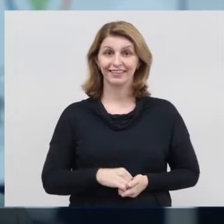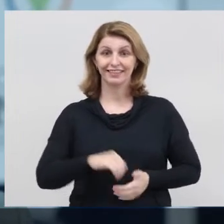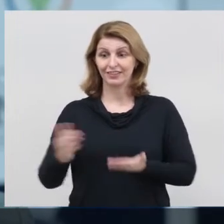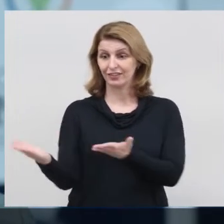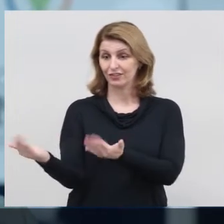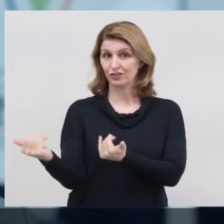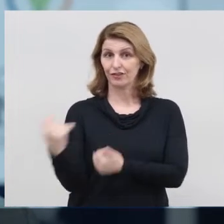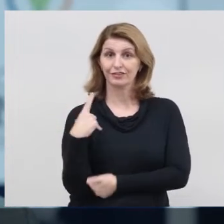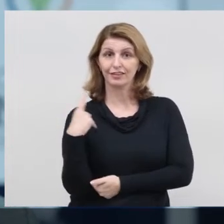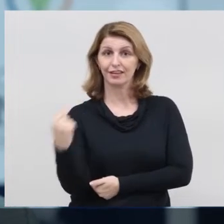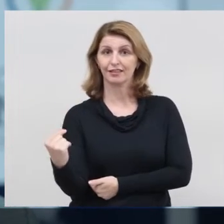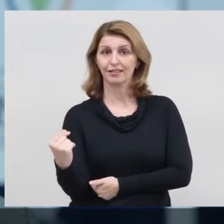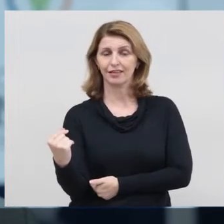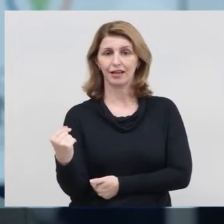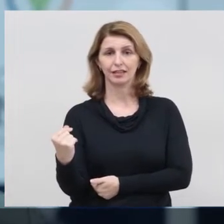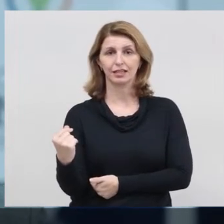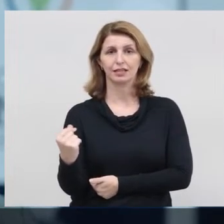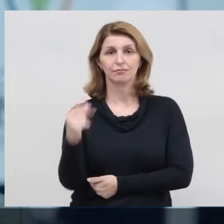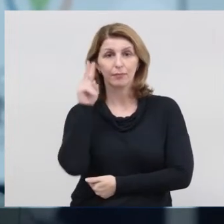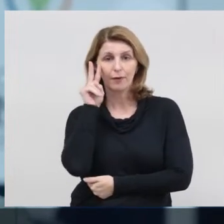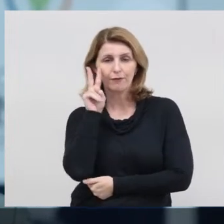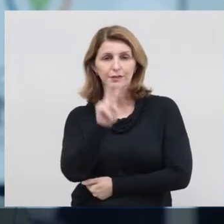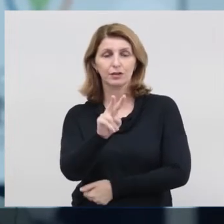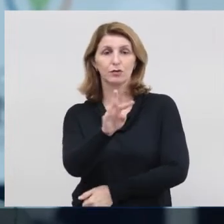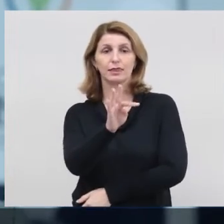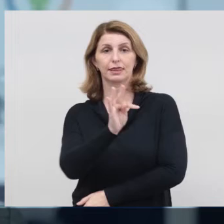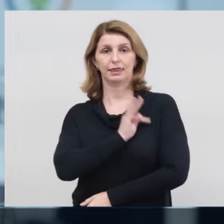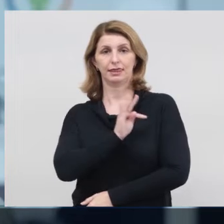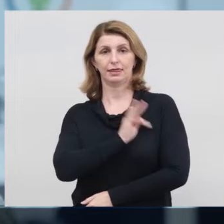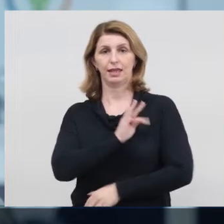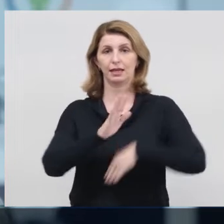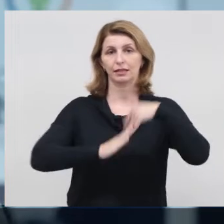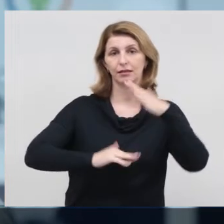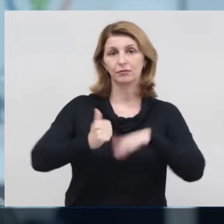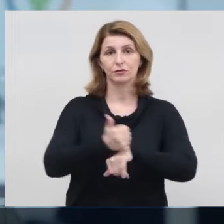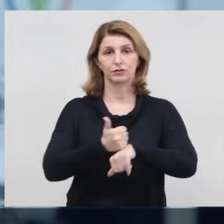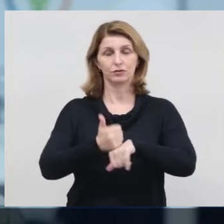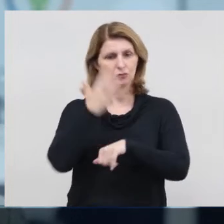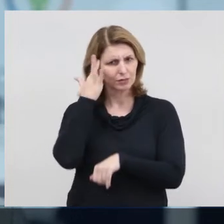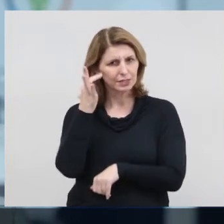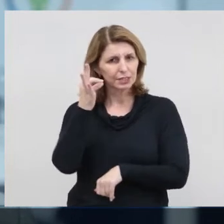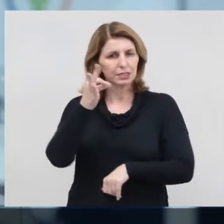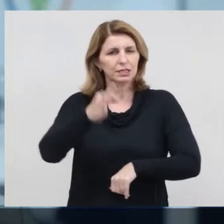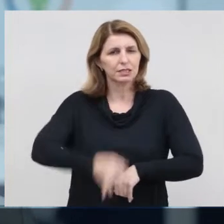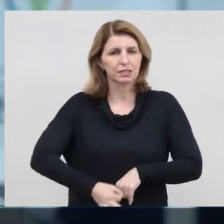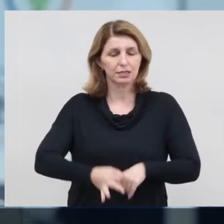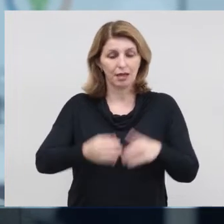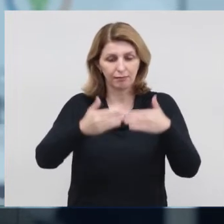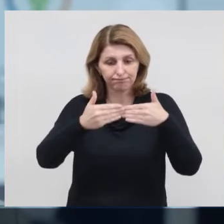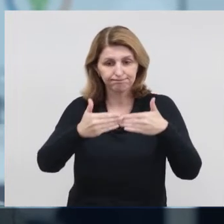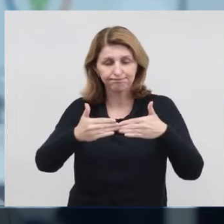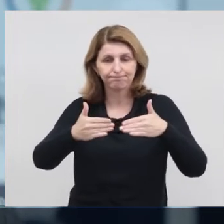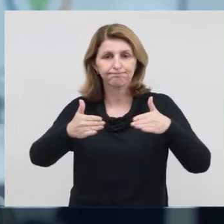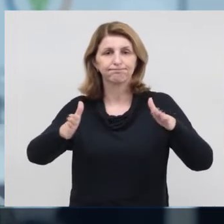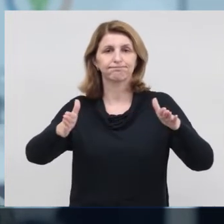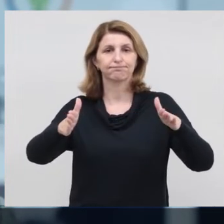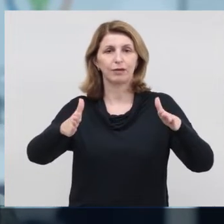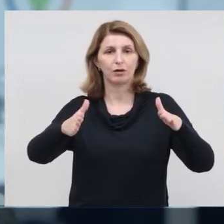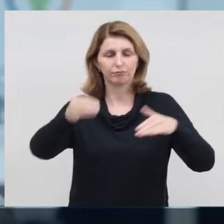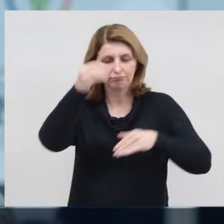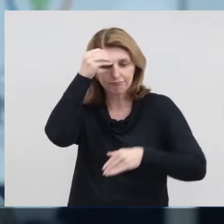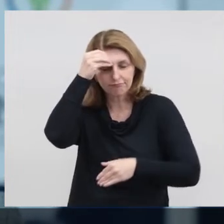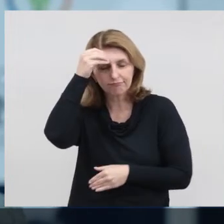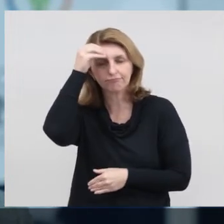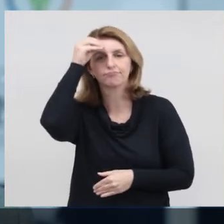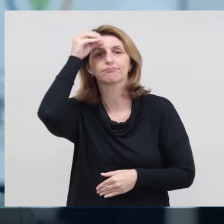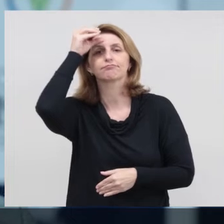esses jovens vão para sair daqui com uma visão muito técnica de várias profissões que com certeza é isso vai abrir portas para